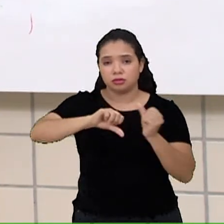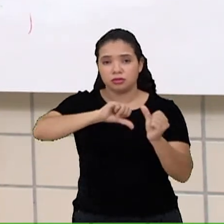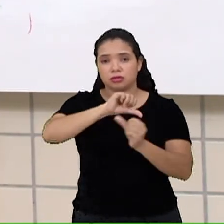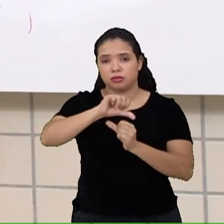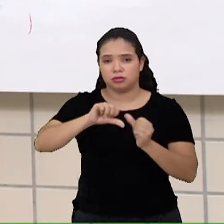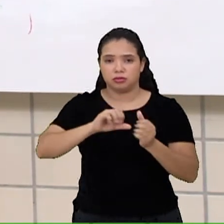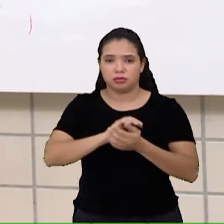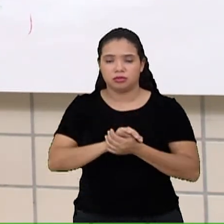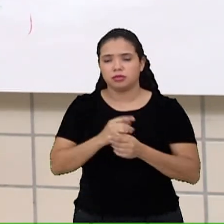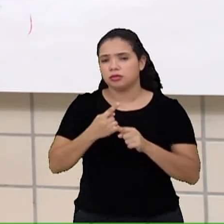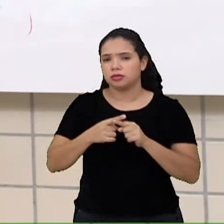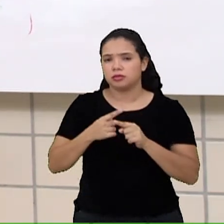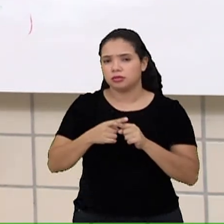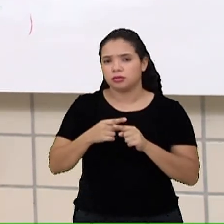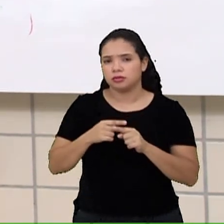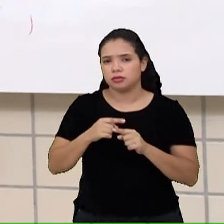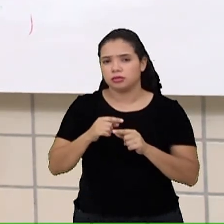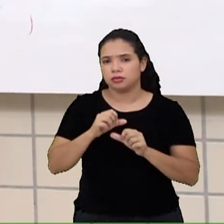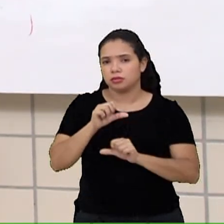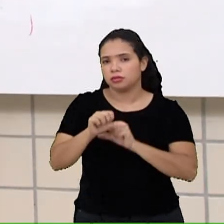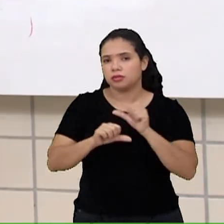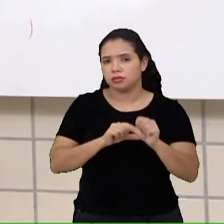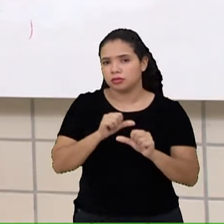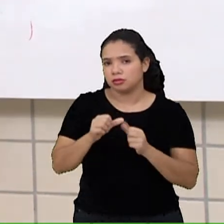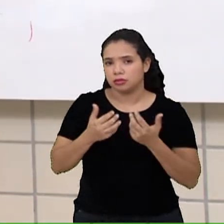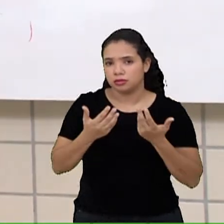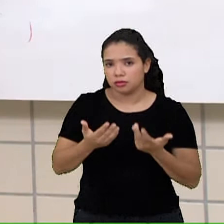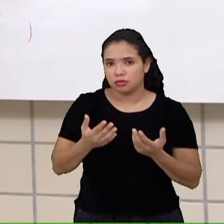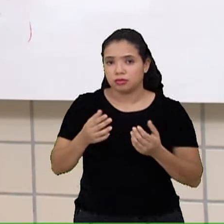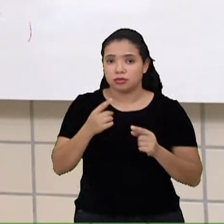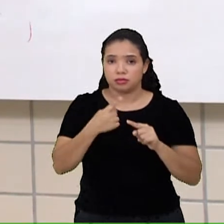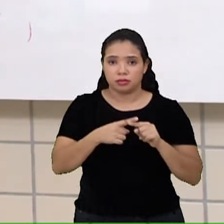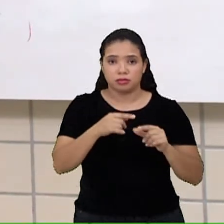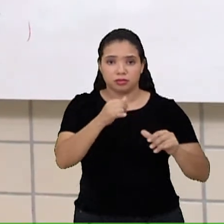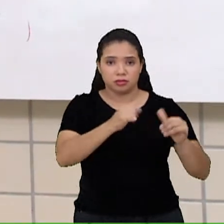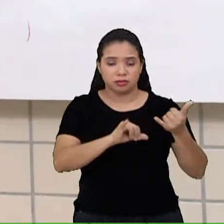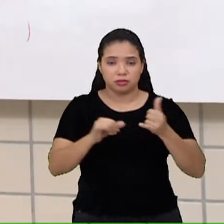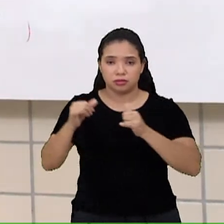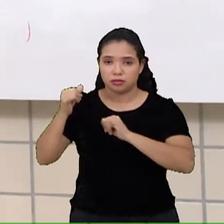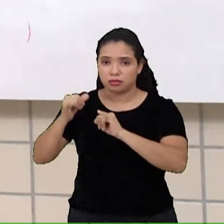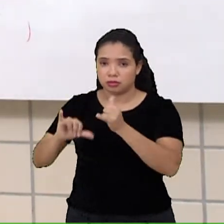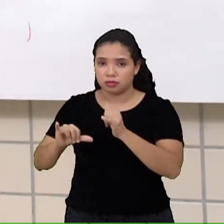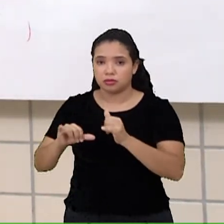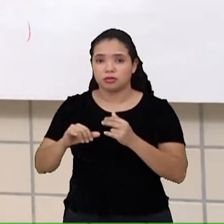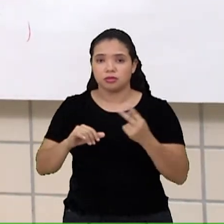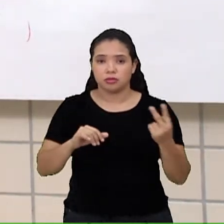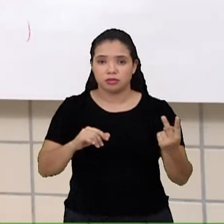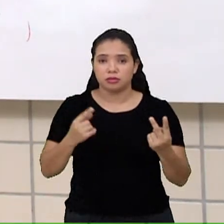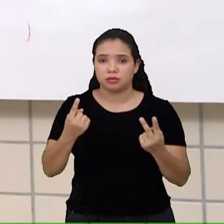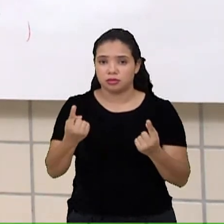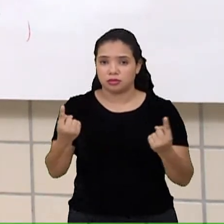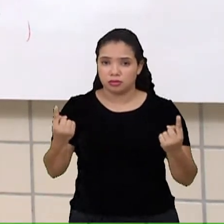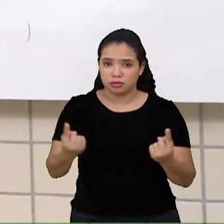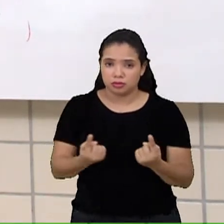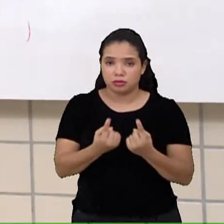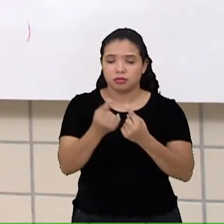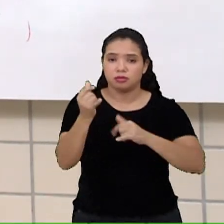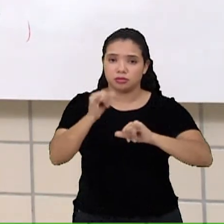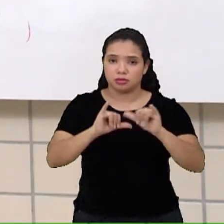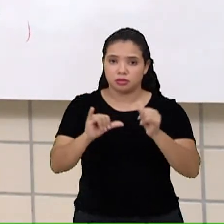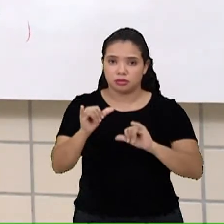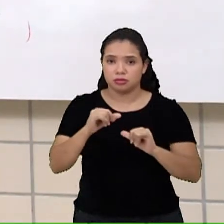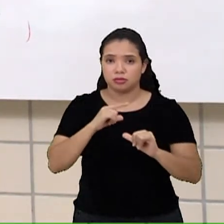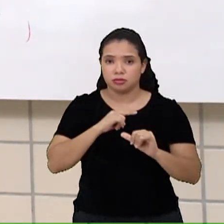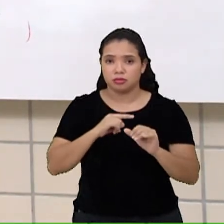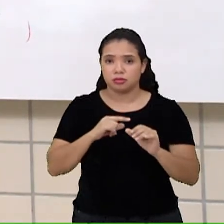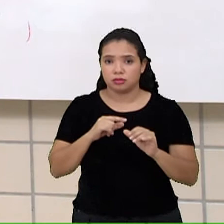gente vai modificar? Porque na reação química eu tenho dois elementos químicos, né? Eu tenho 2